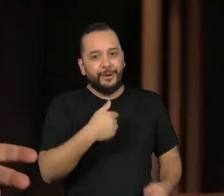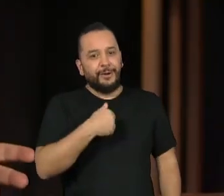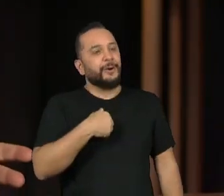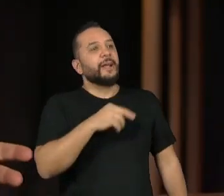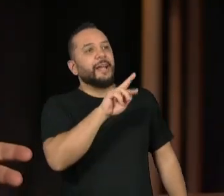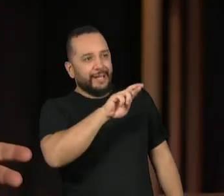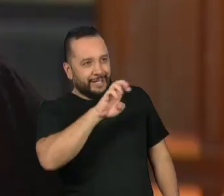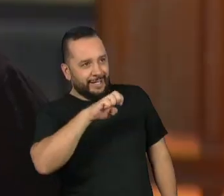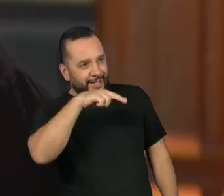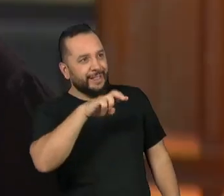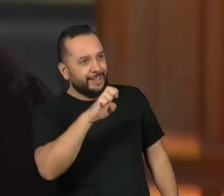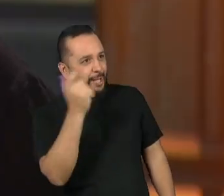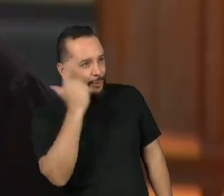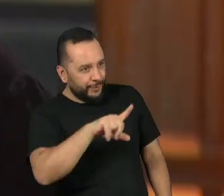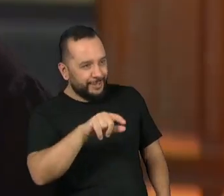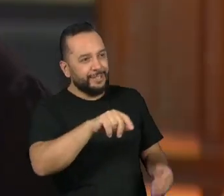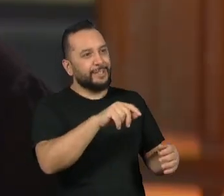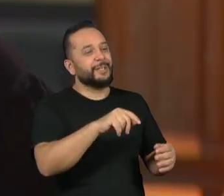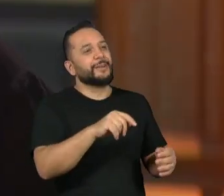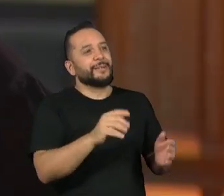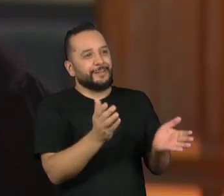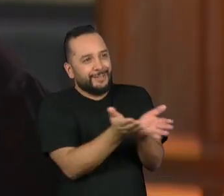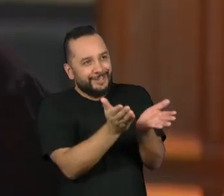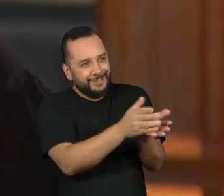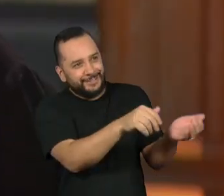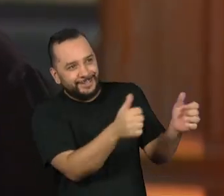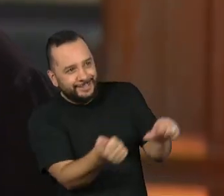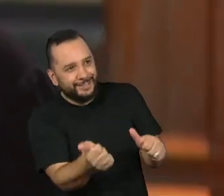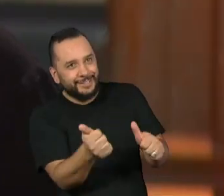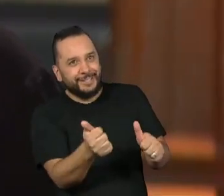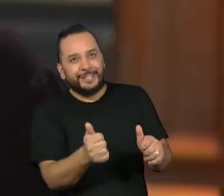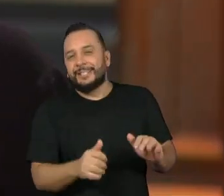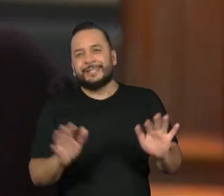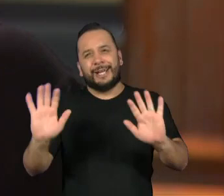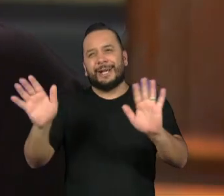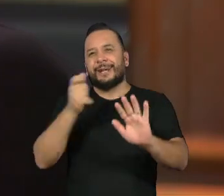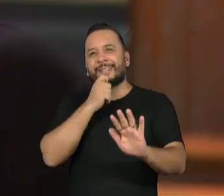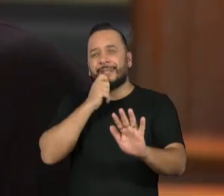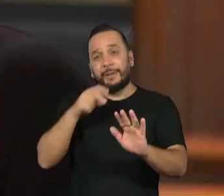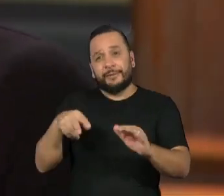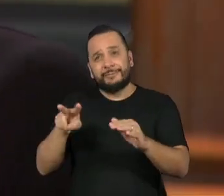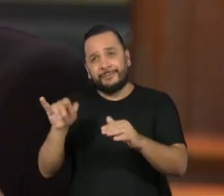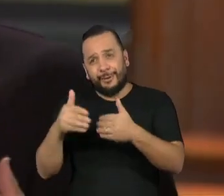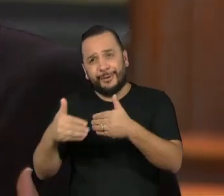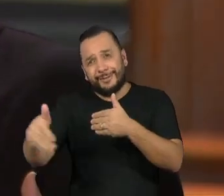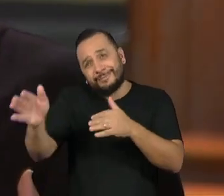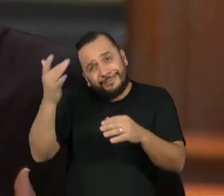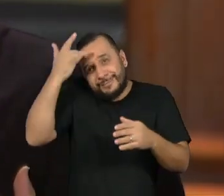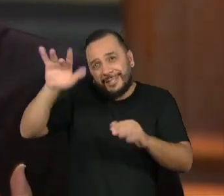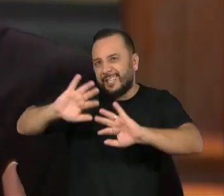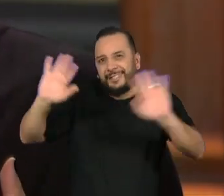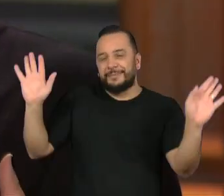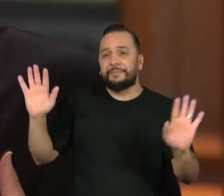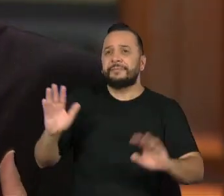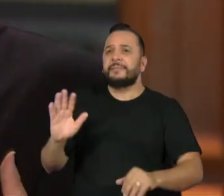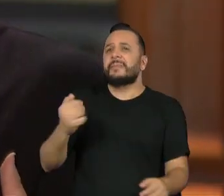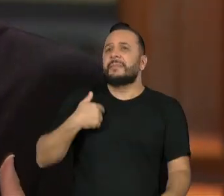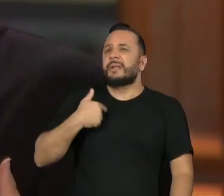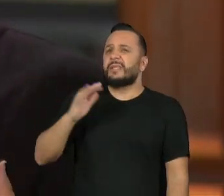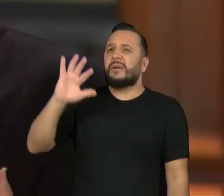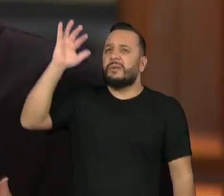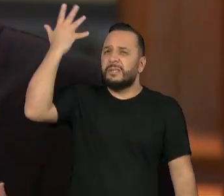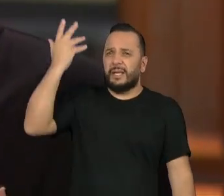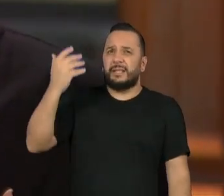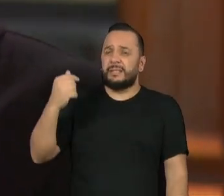conseguiu não batizou ainda talvez negativa em mas é que que acontece Eu sempre tive uma coisa